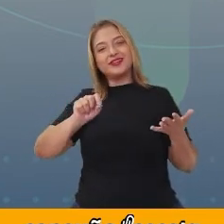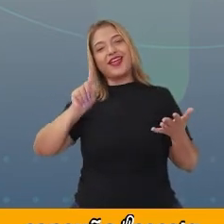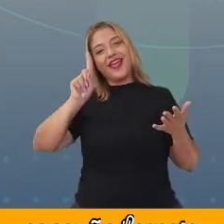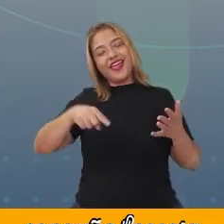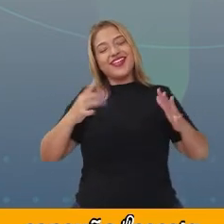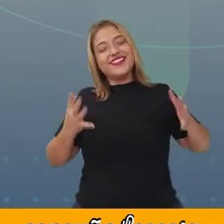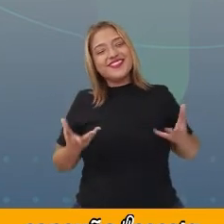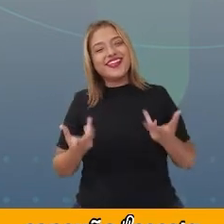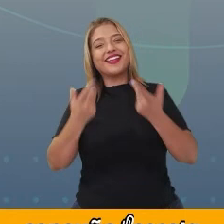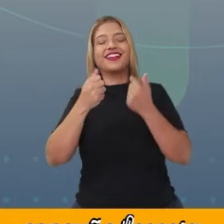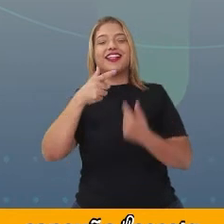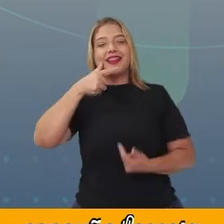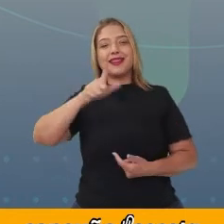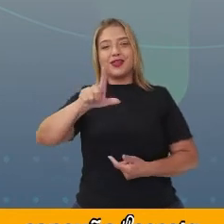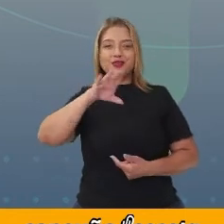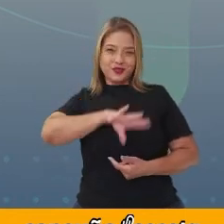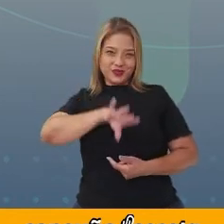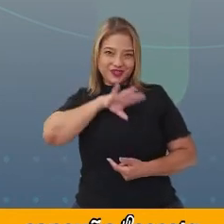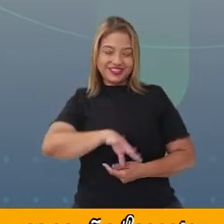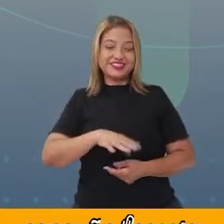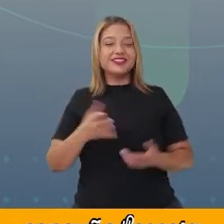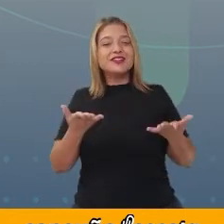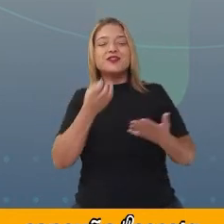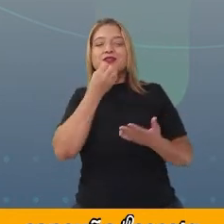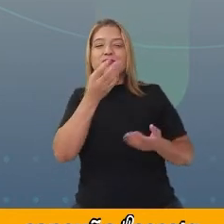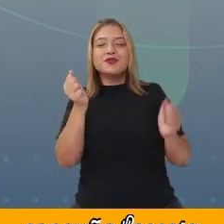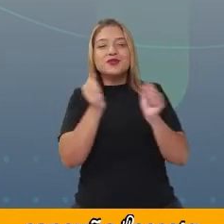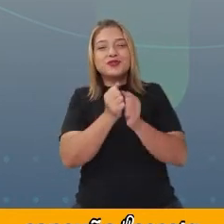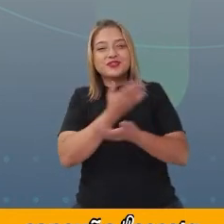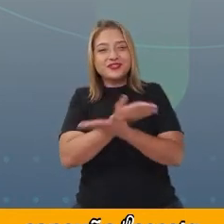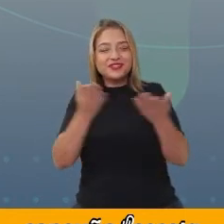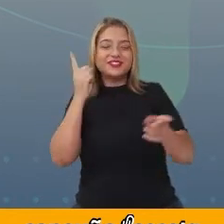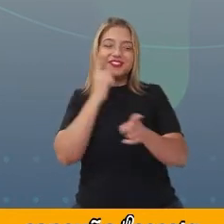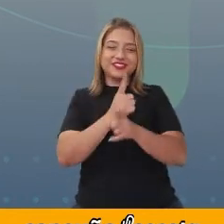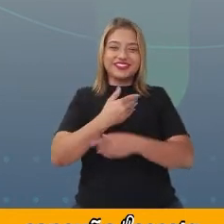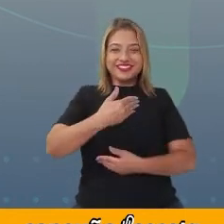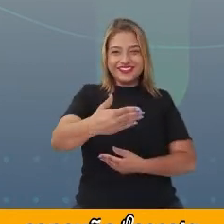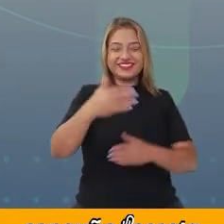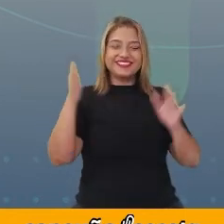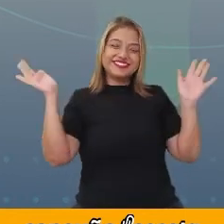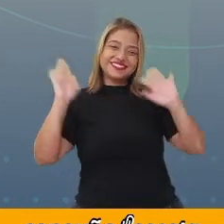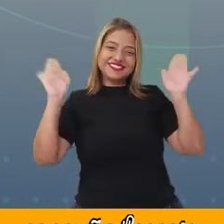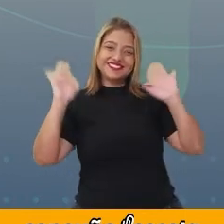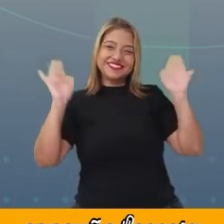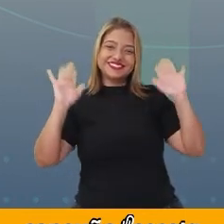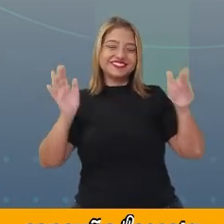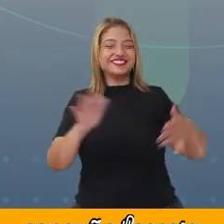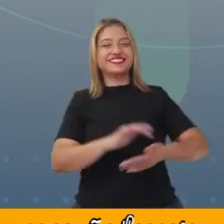portuguesa. Foi muito bom estar com vocês e até o nosso próximo encontro. Tchau, tchau.